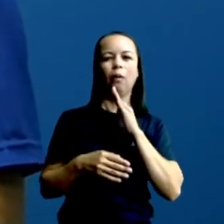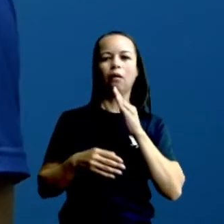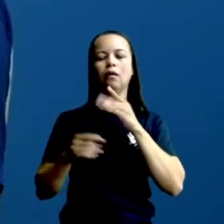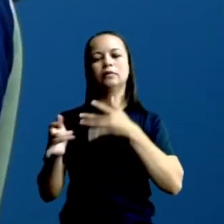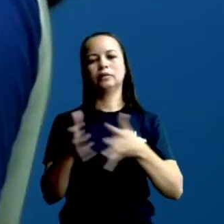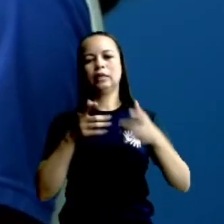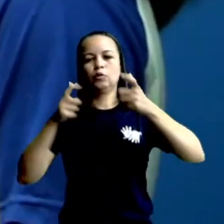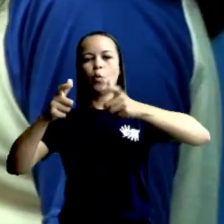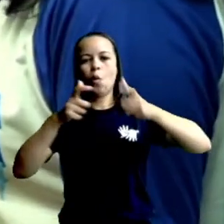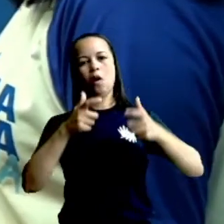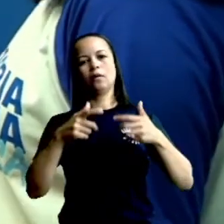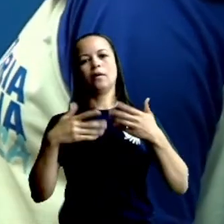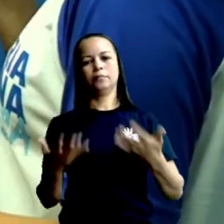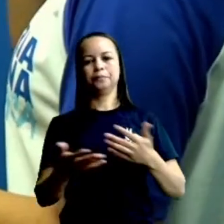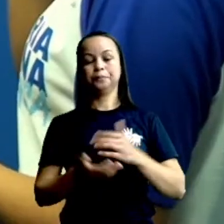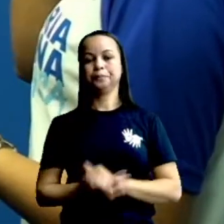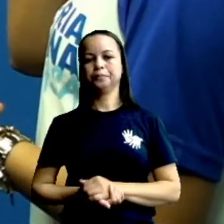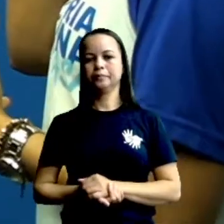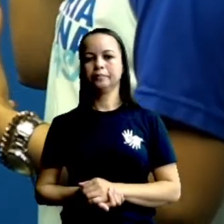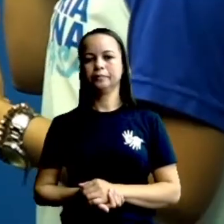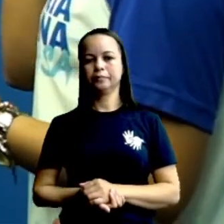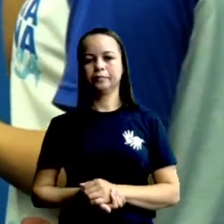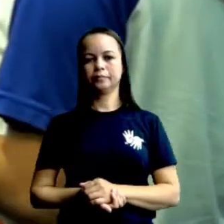mesmo ambiente. Então,